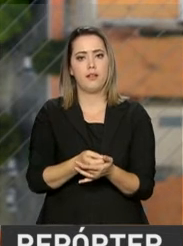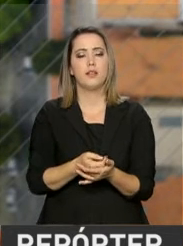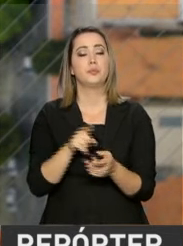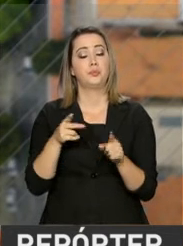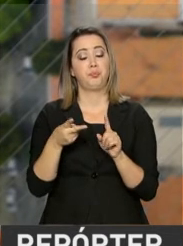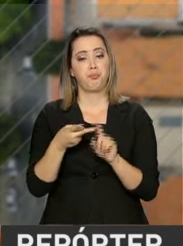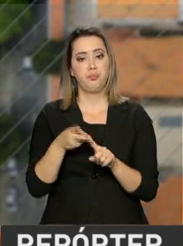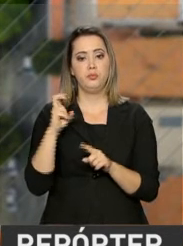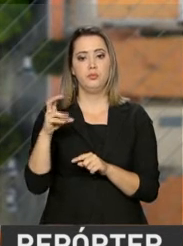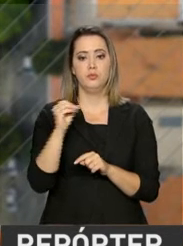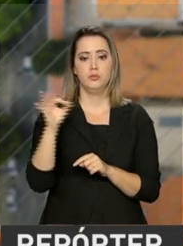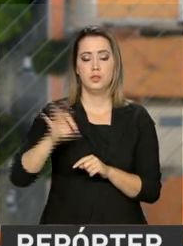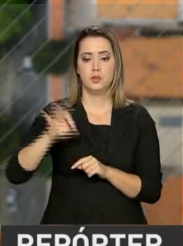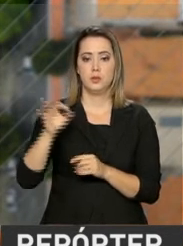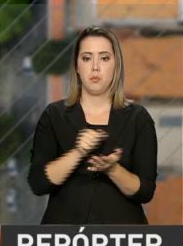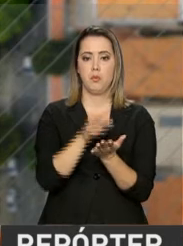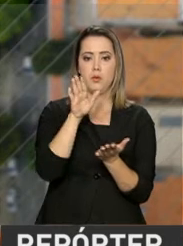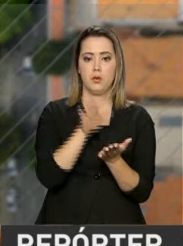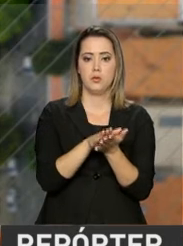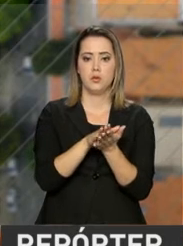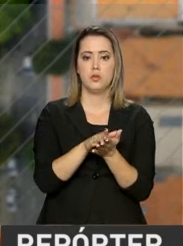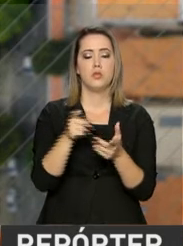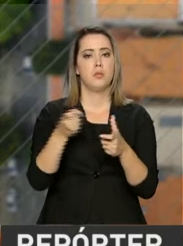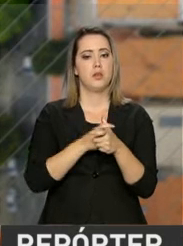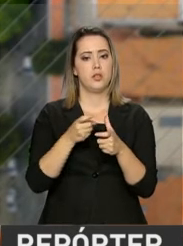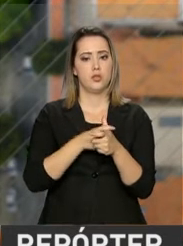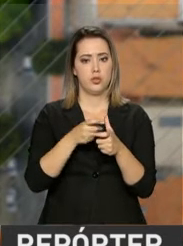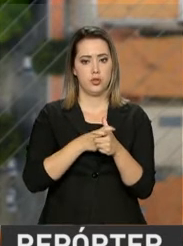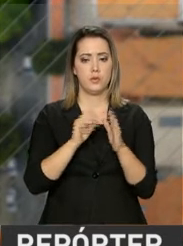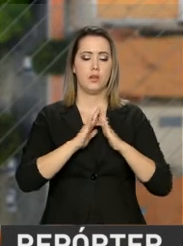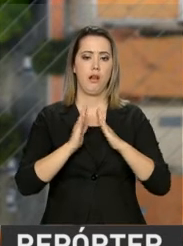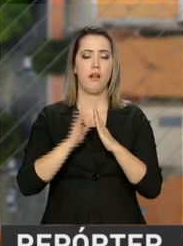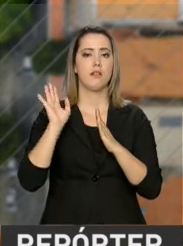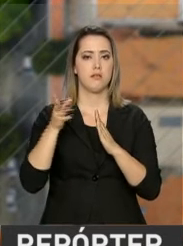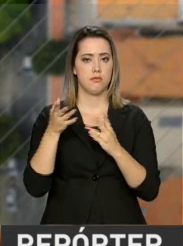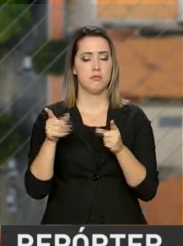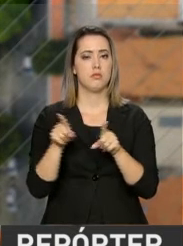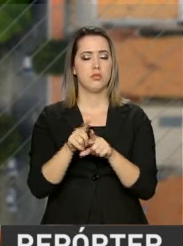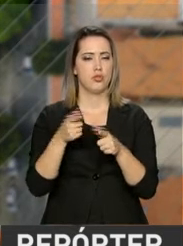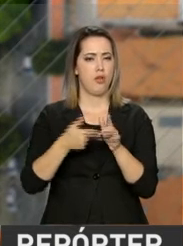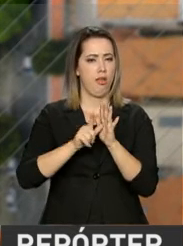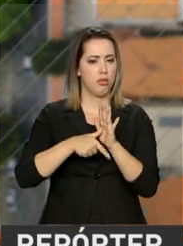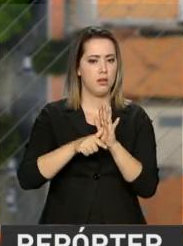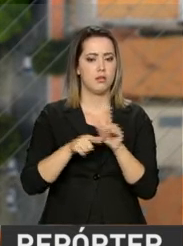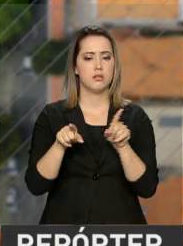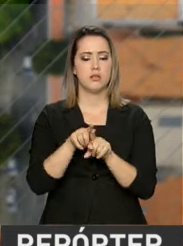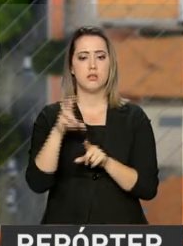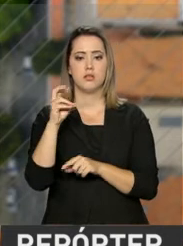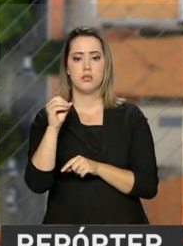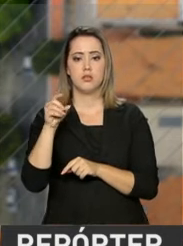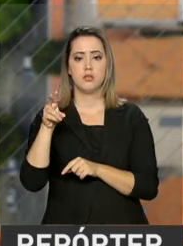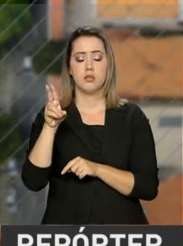e 50% na multa sobre os débitos patrimoniais já vencidos e no valor do pagamento retroativo de uso irregular